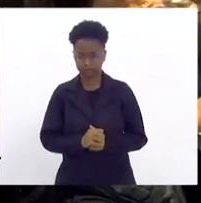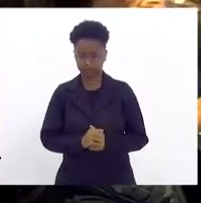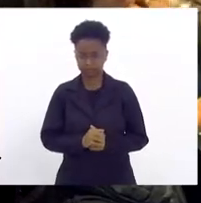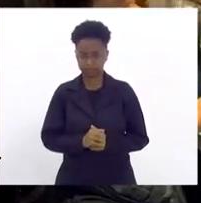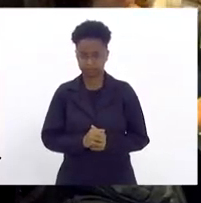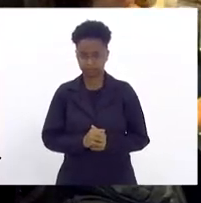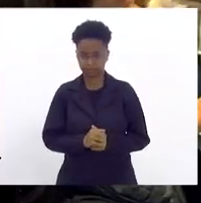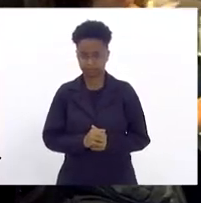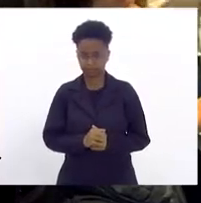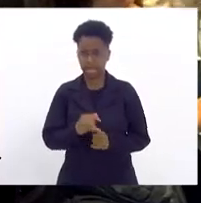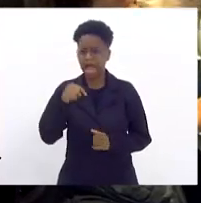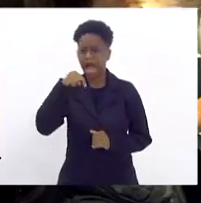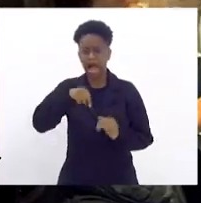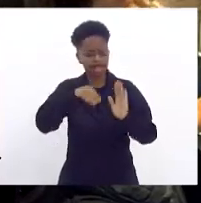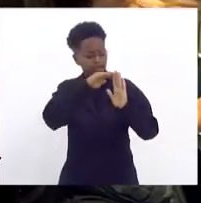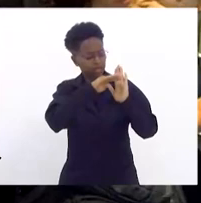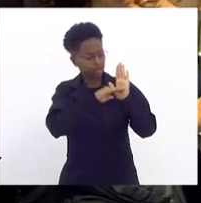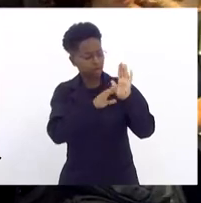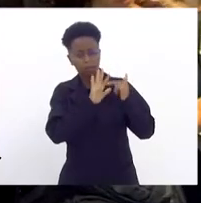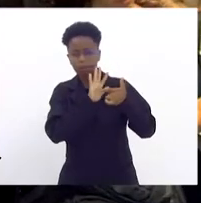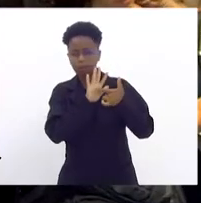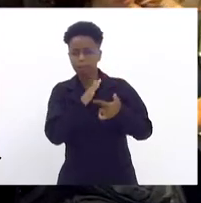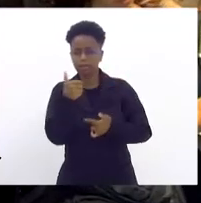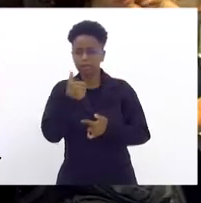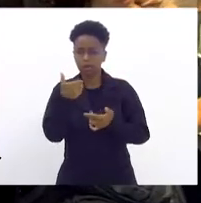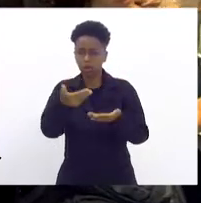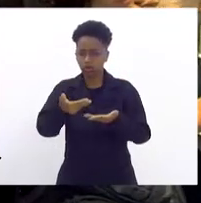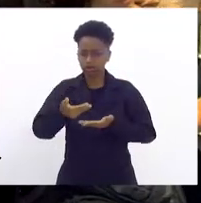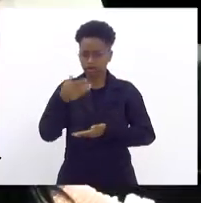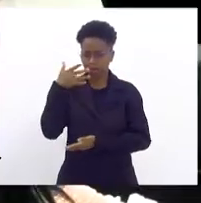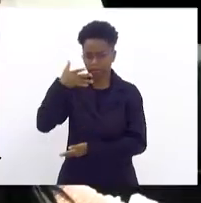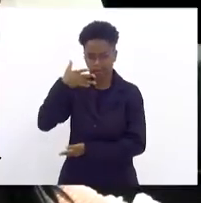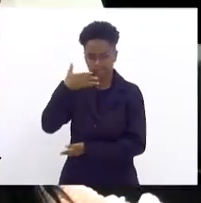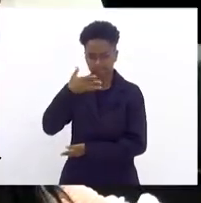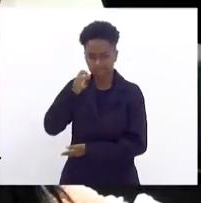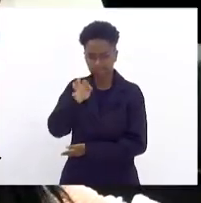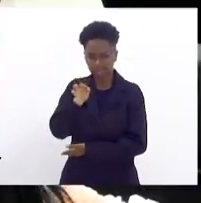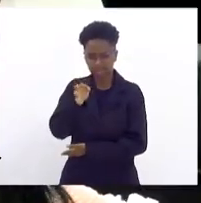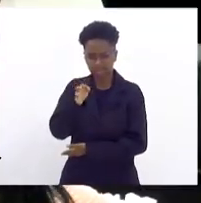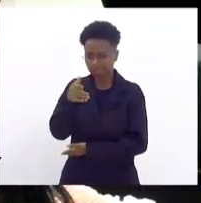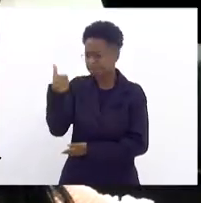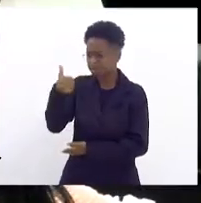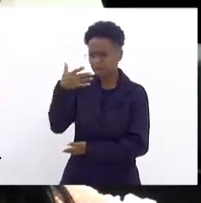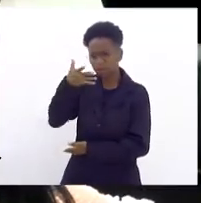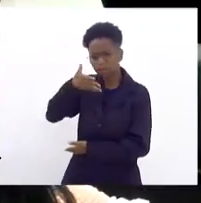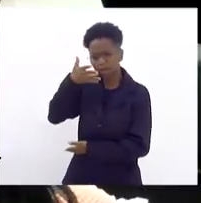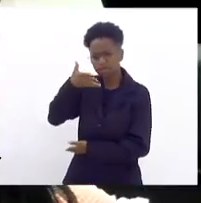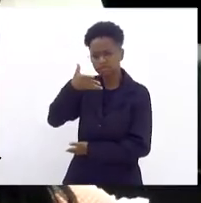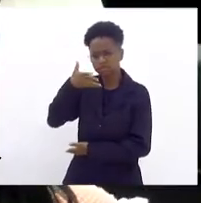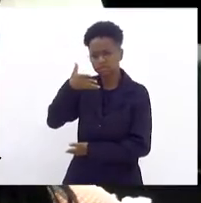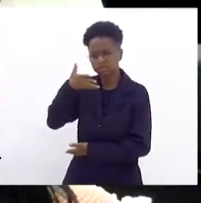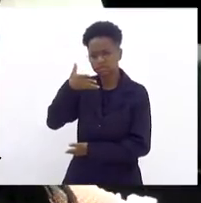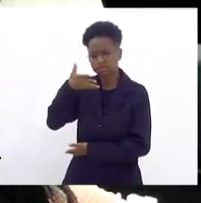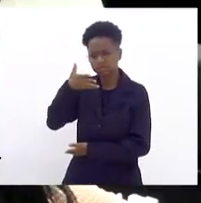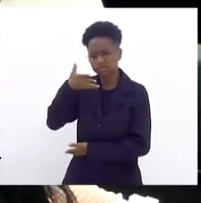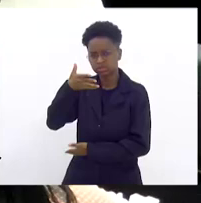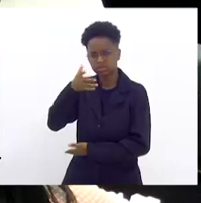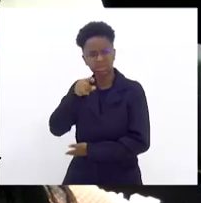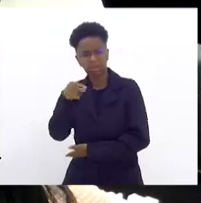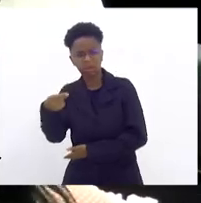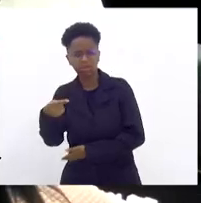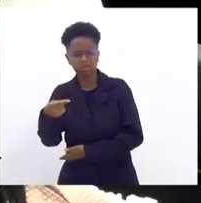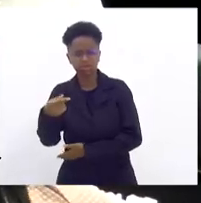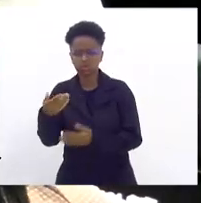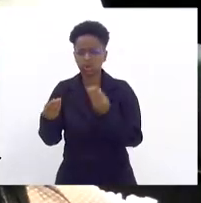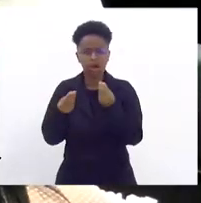aqui tá dizendo para gente poder primeiro convidar os nossos palestrantes os palestrantes vão falar primeiro ou depois da fala né